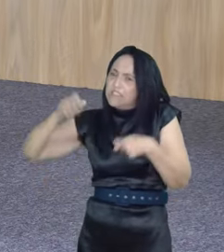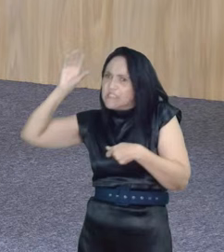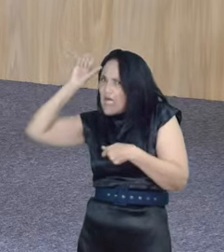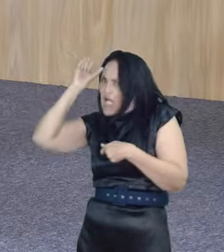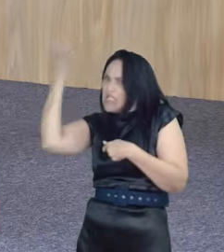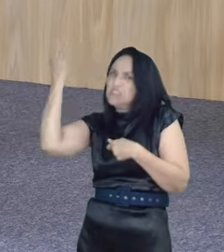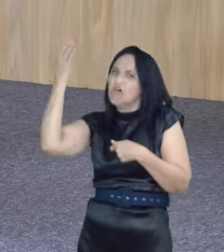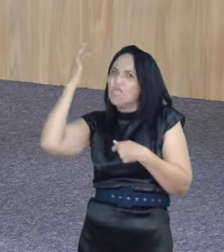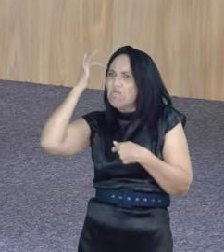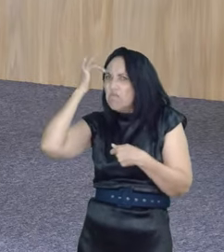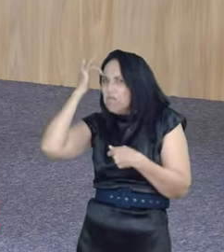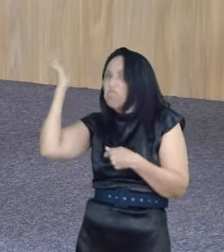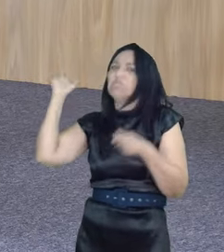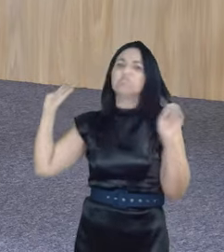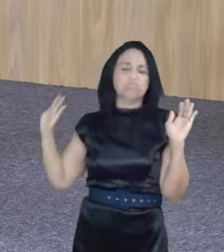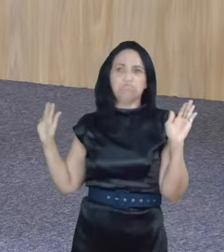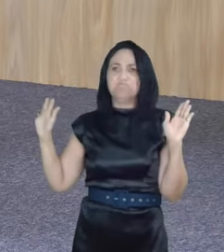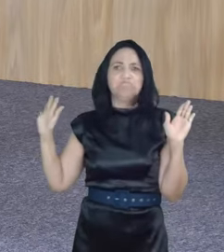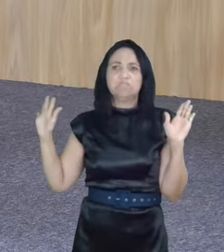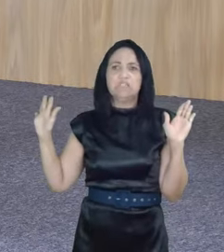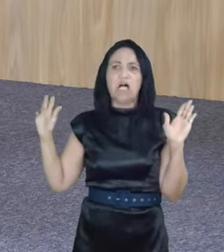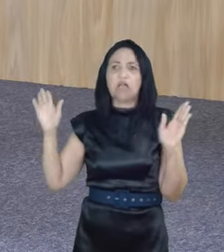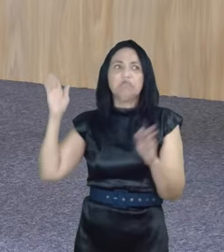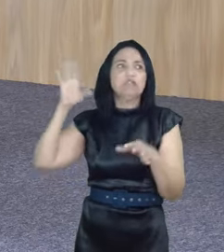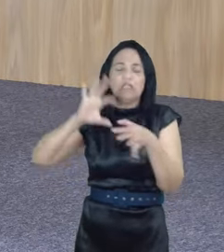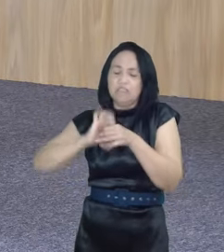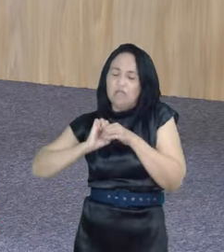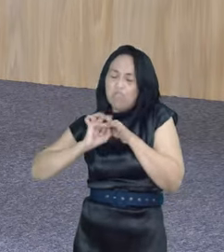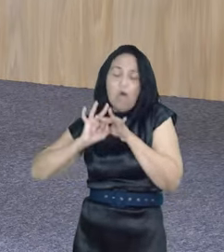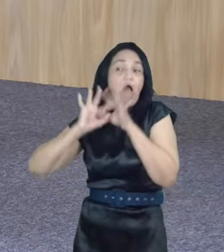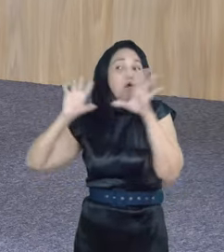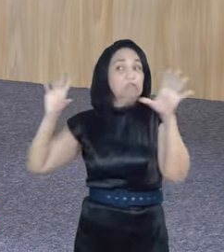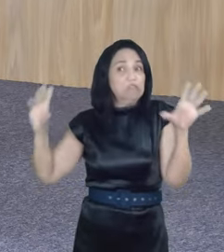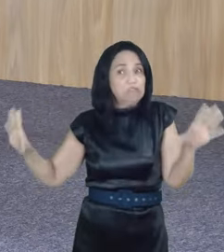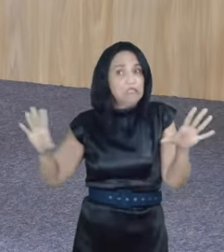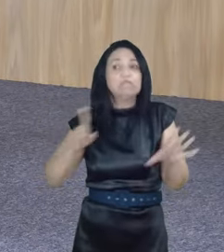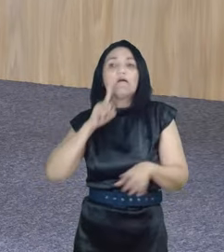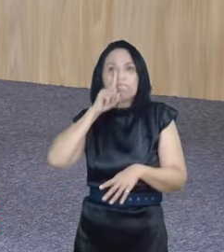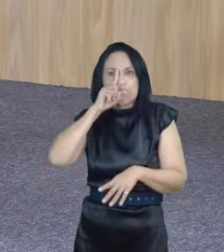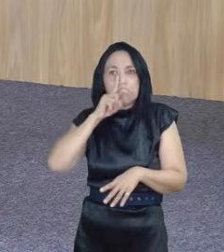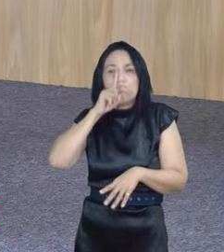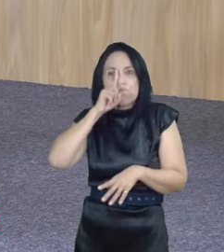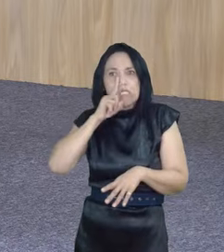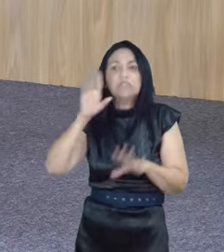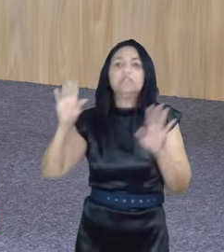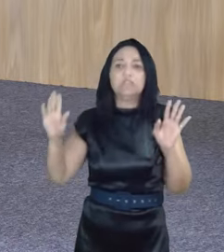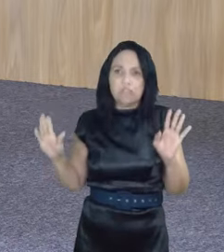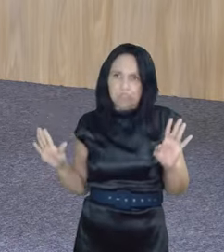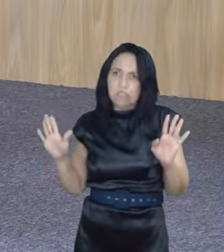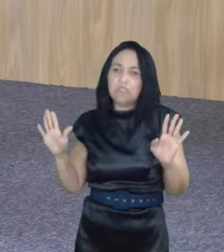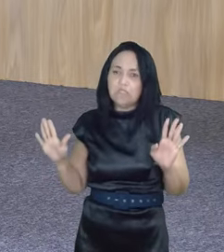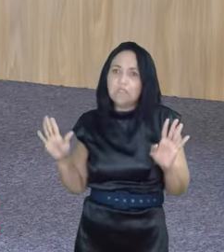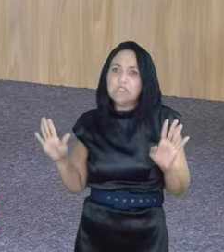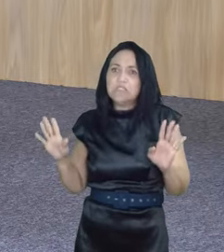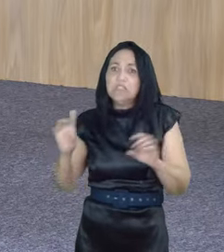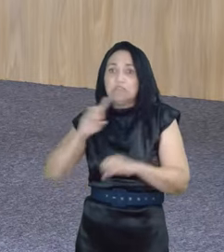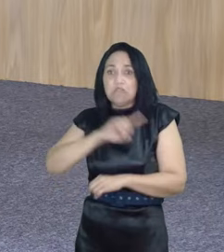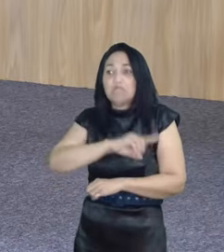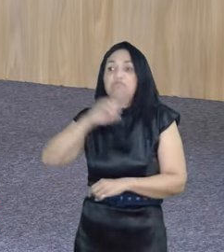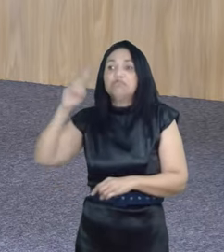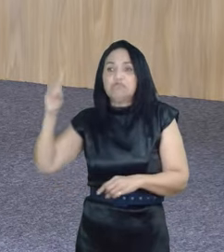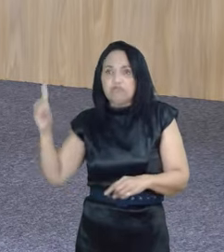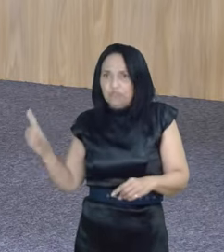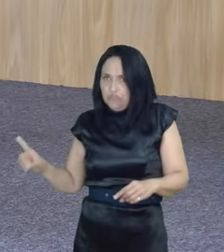nocivos principalmente à nossa soberania. Porque o que está em jogo aqui não é só a democracia, né, que vive sendo atacada dia sim, dia também